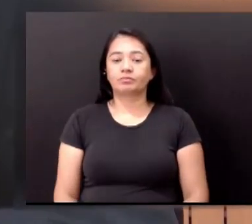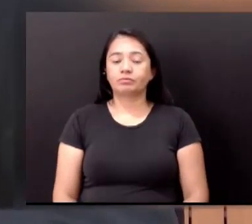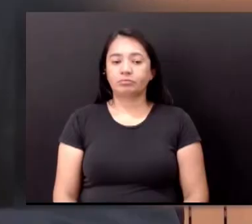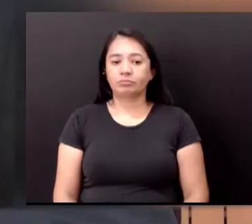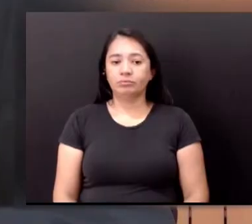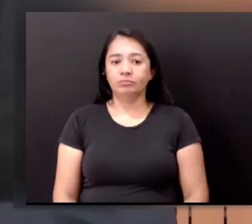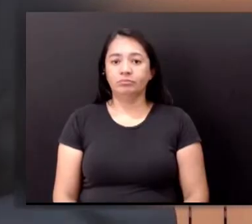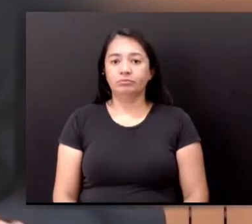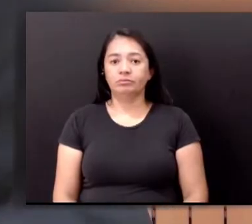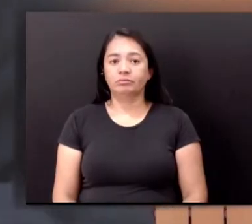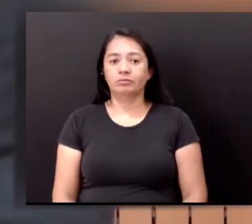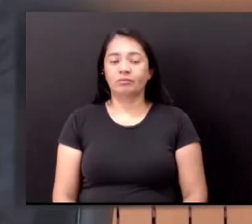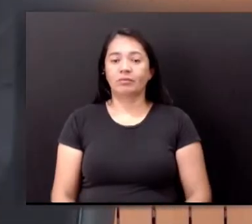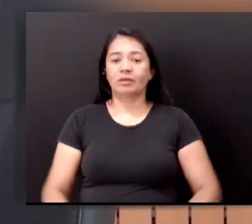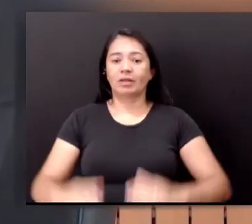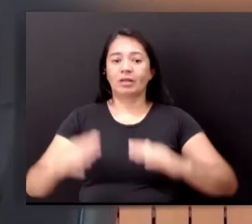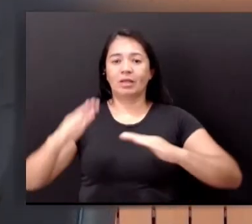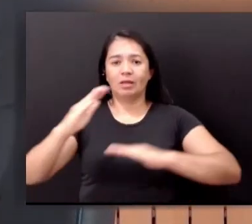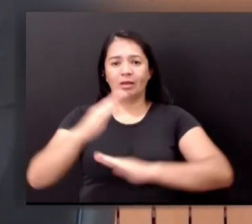em todos os ouvidores,